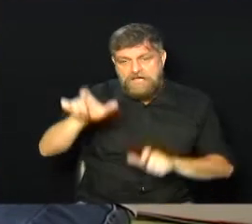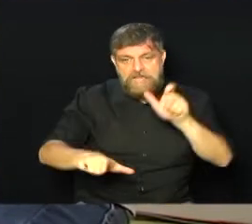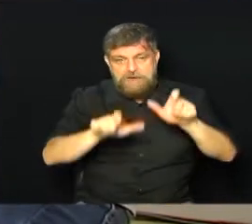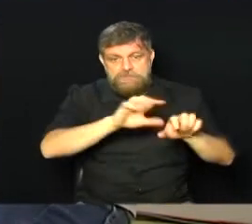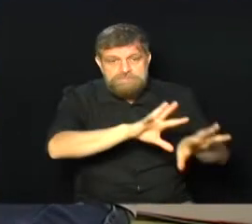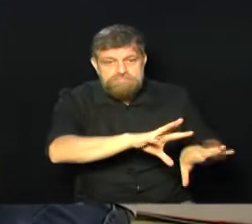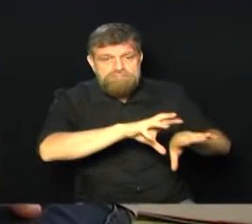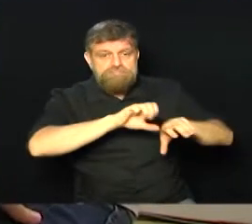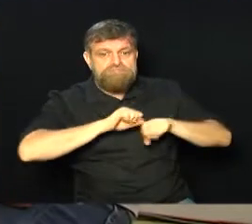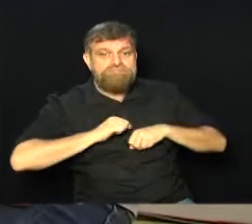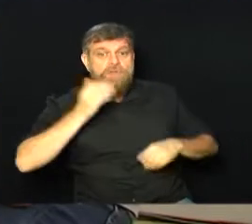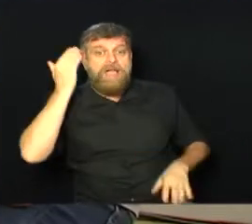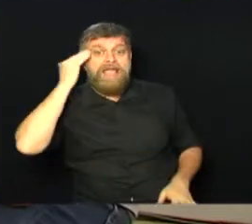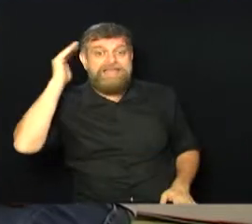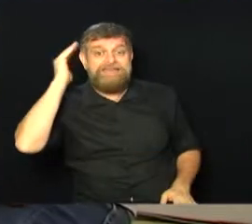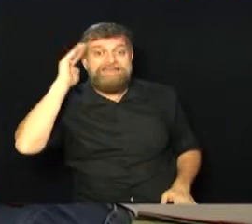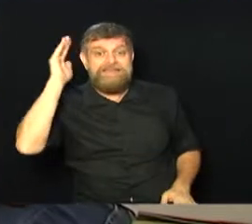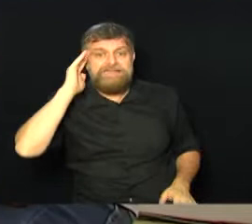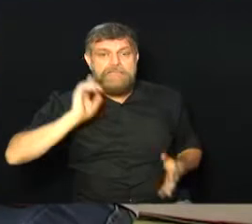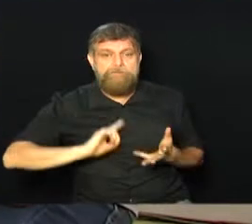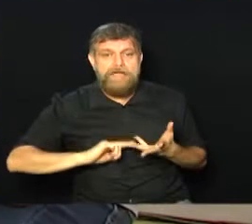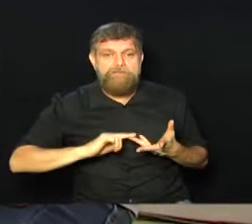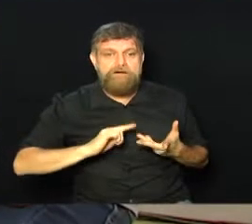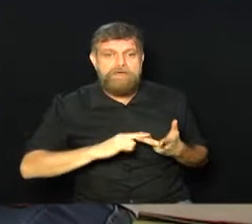absorver e entender o que está sendo pedido?